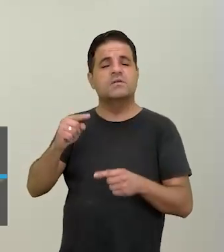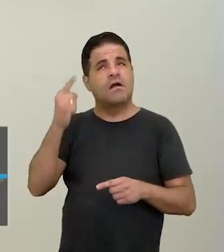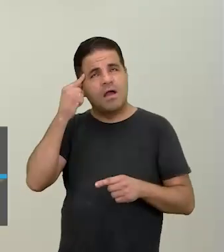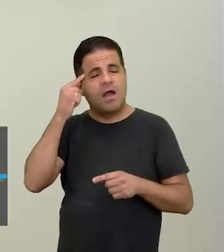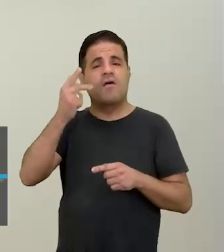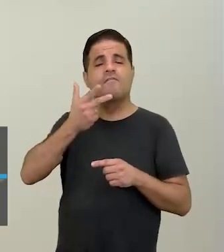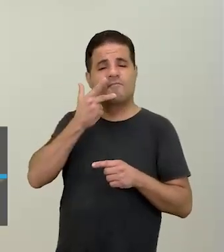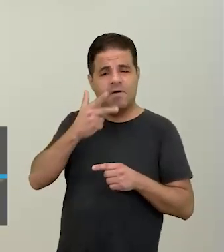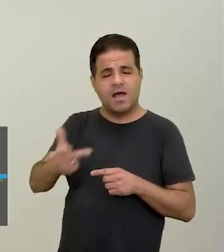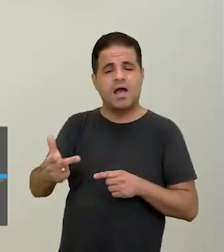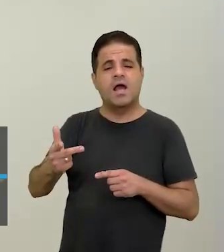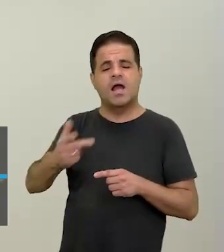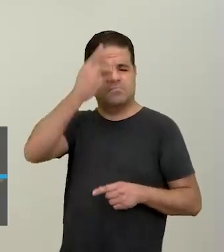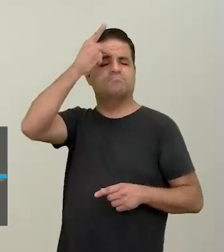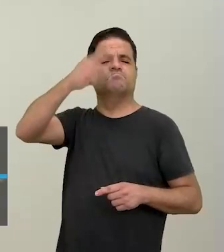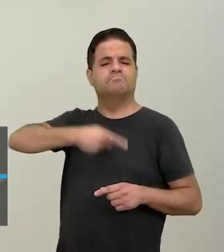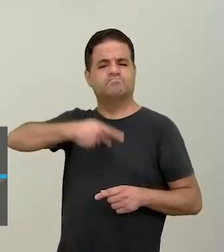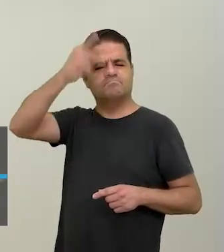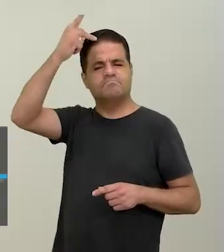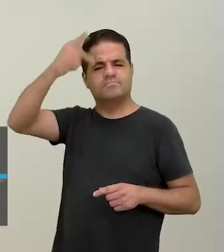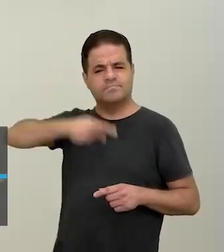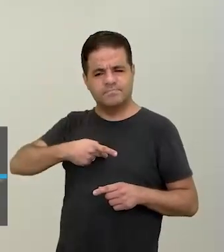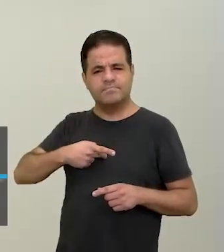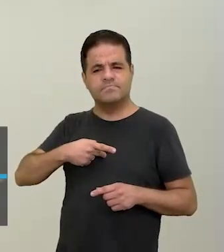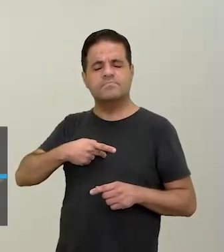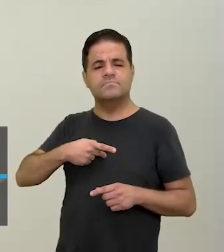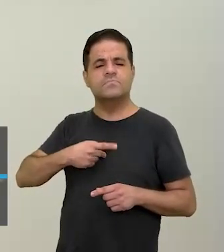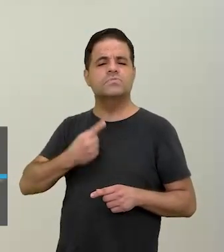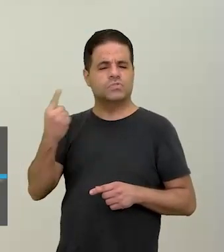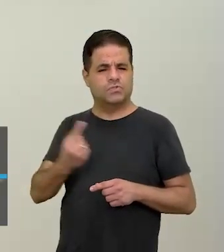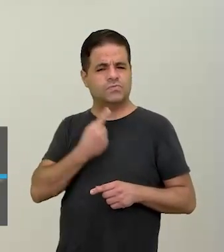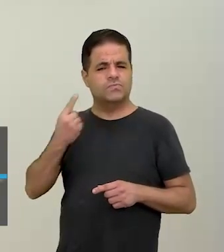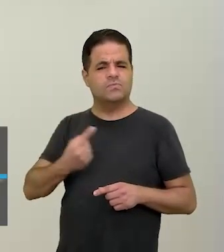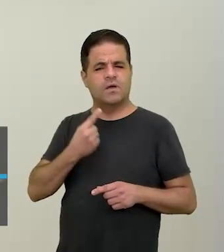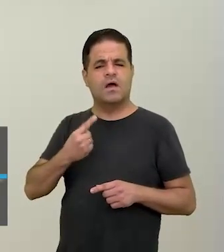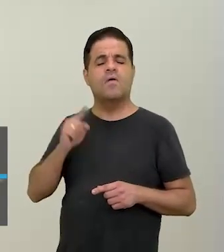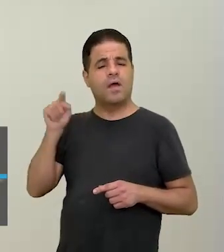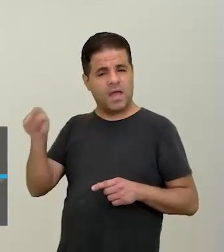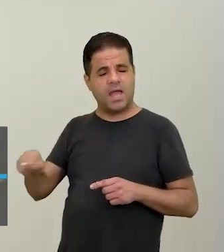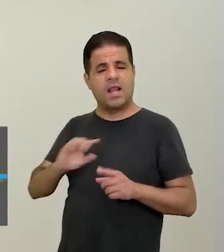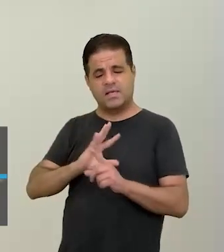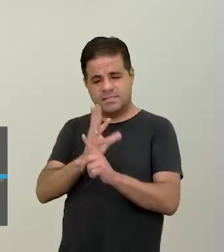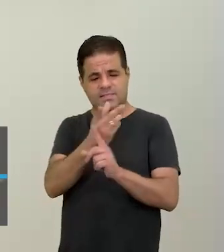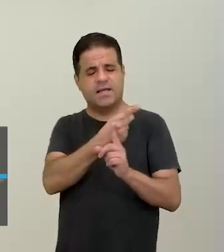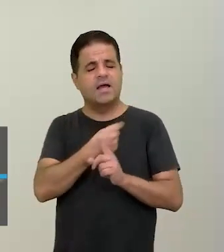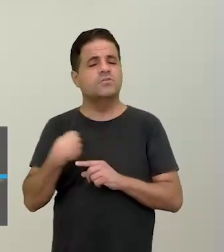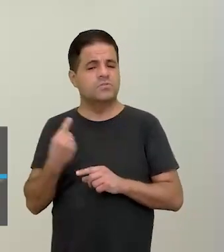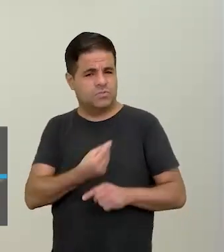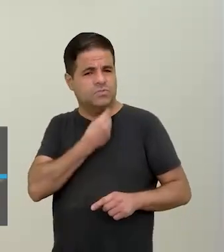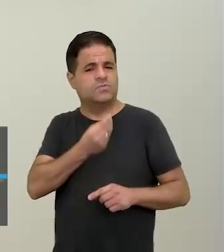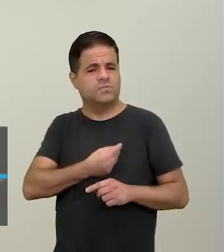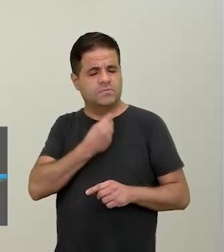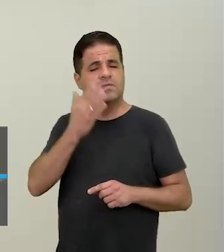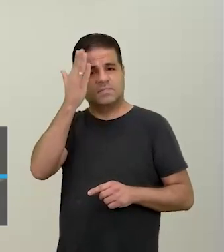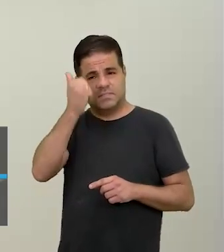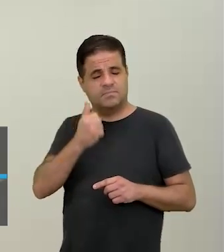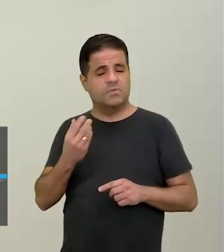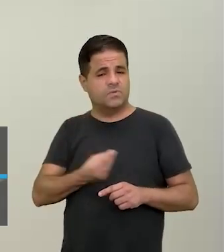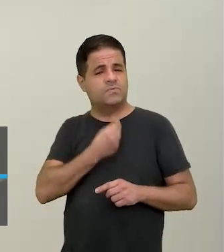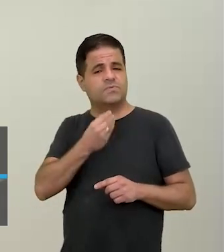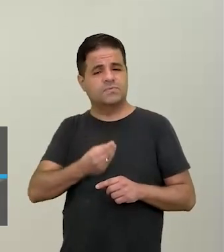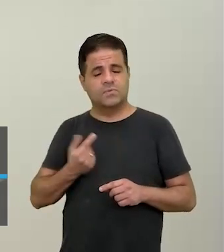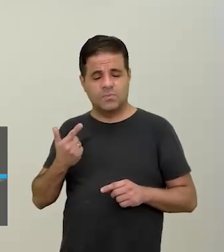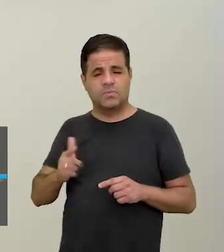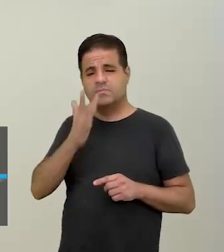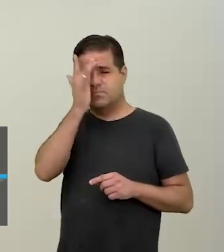quando a gente fala numa esfera pessoal, né, vamos colocar assim, individual, ela é essa arte da gente conviver, né, da gente saber conviver